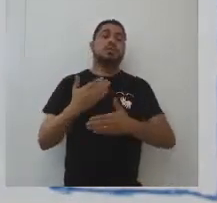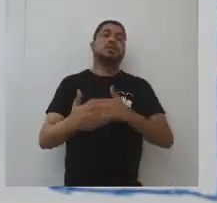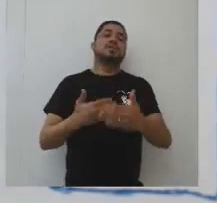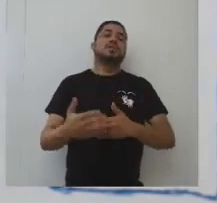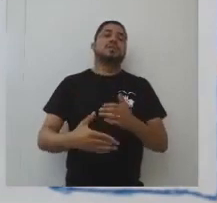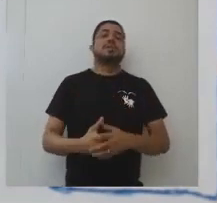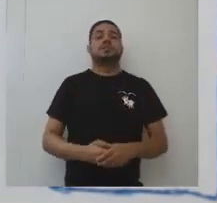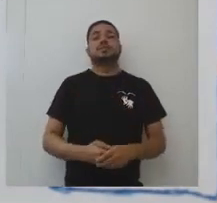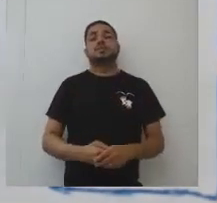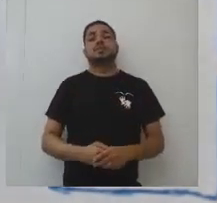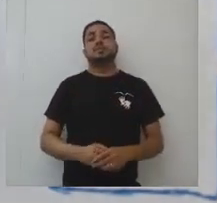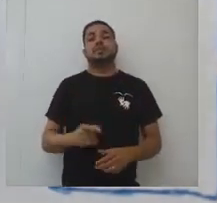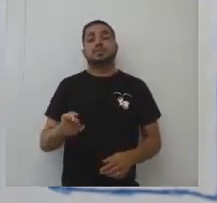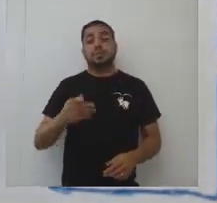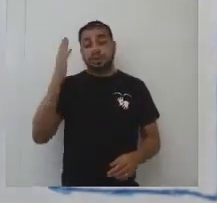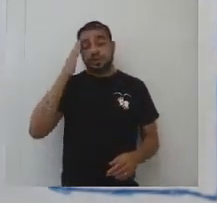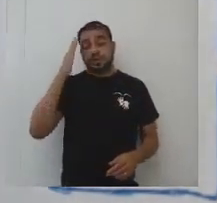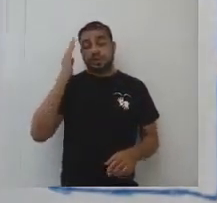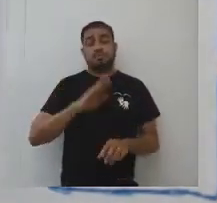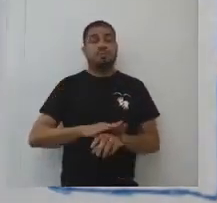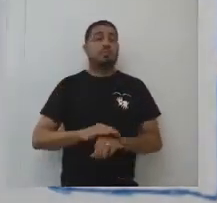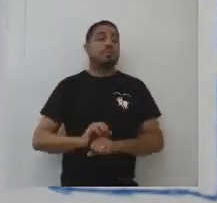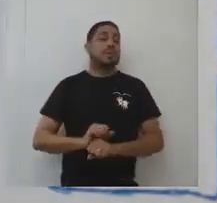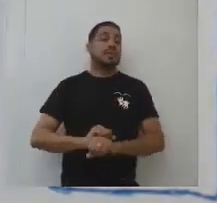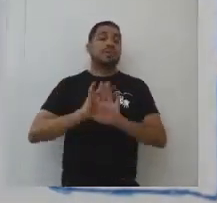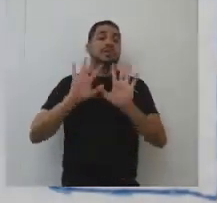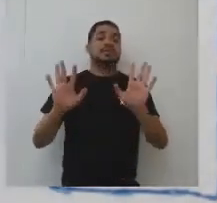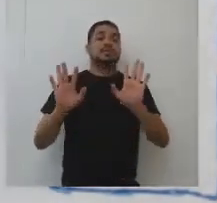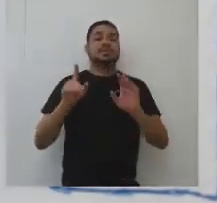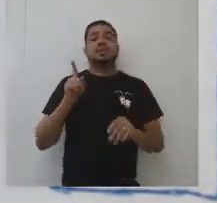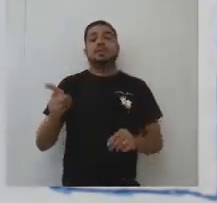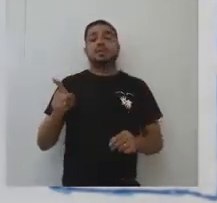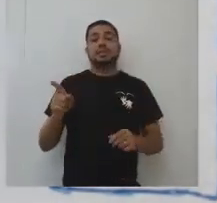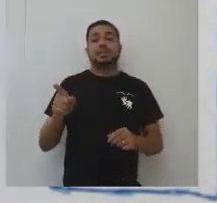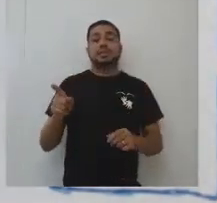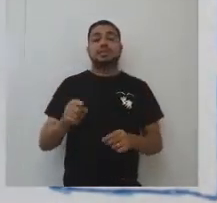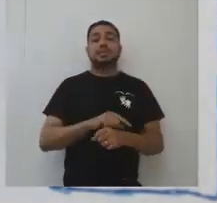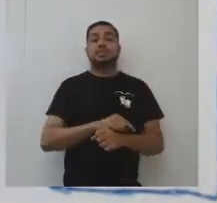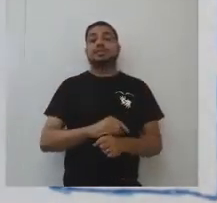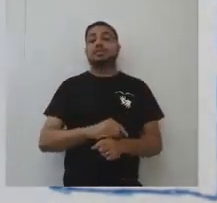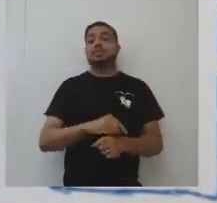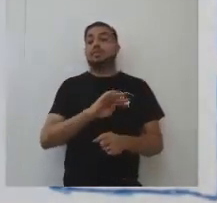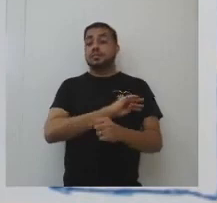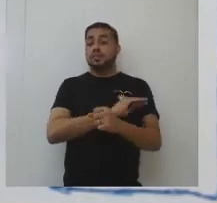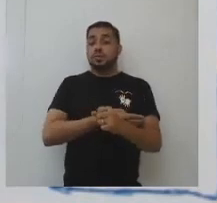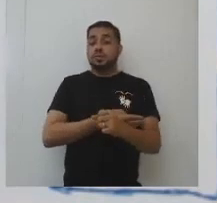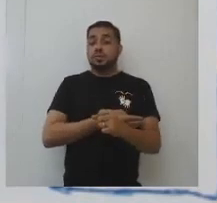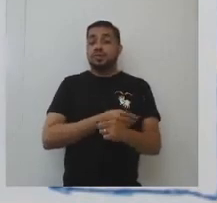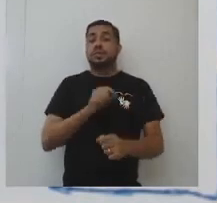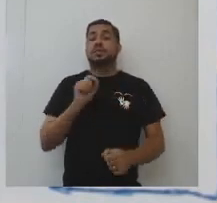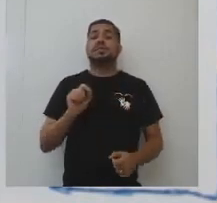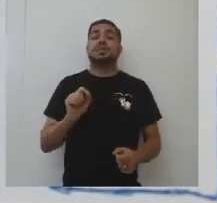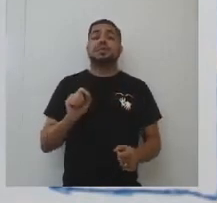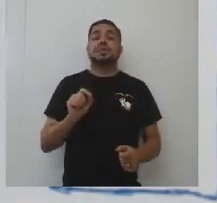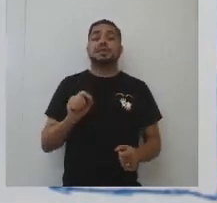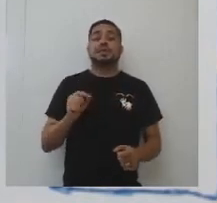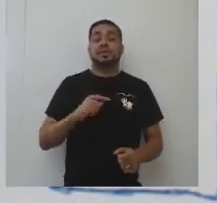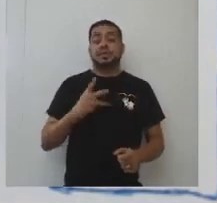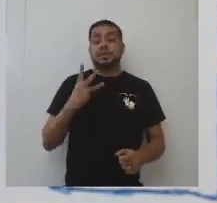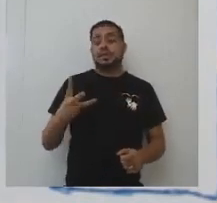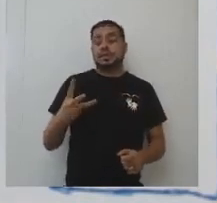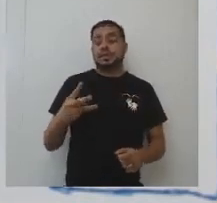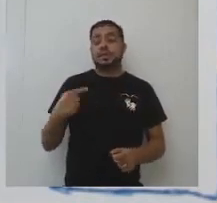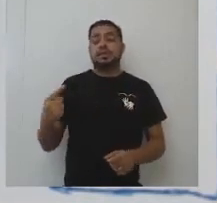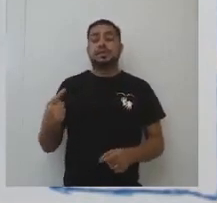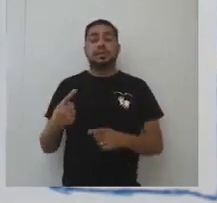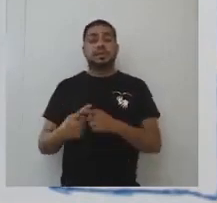na realidade, para tu entender melhor, essa força é a força de quem com quem? De 3 em